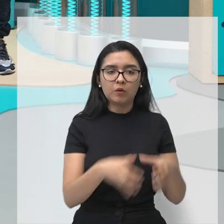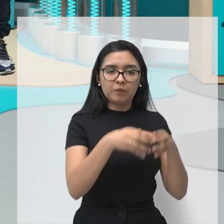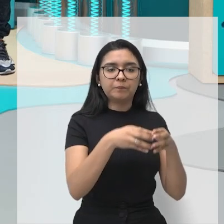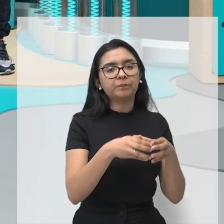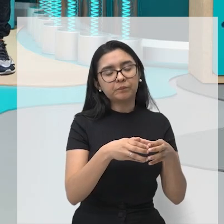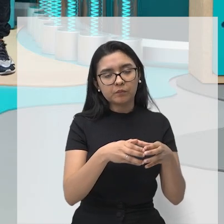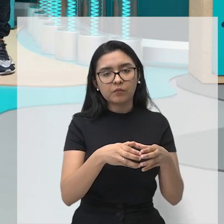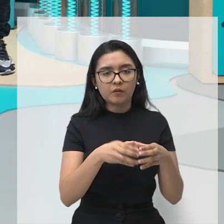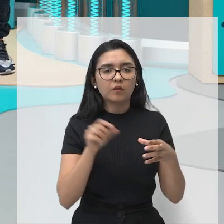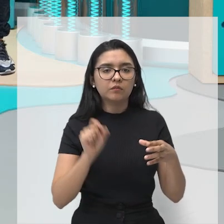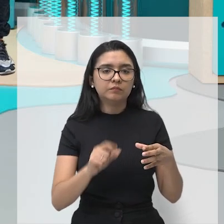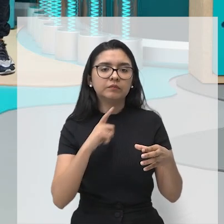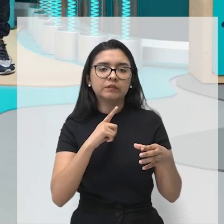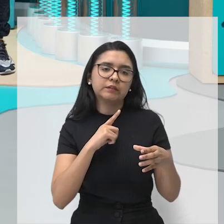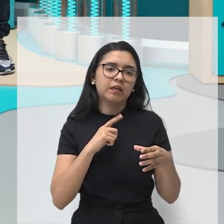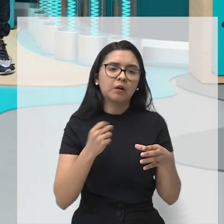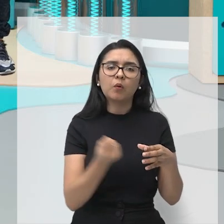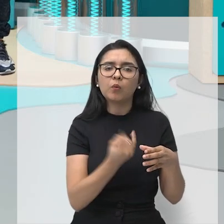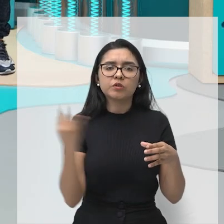ou times, eles podem ter